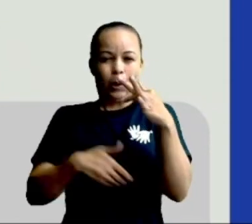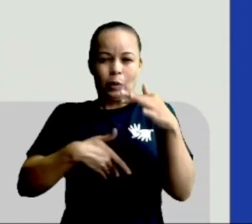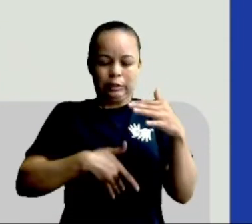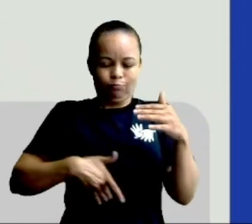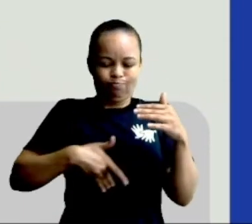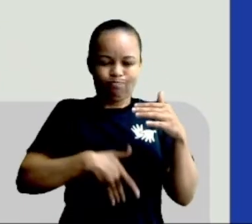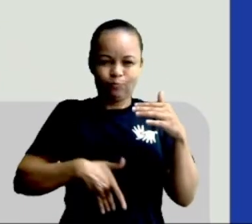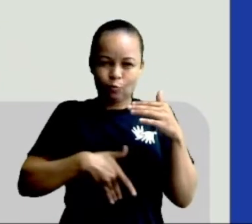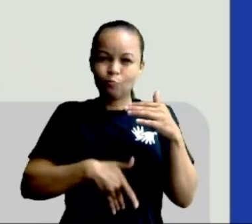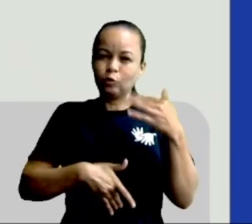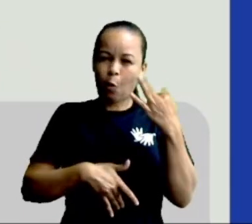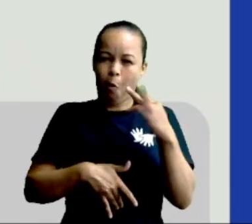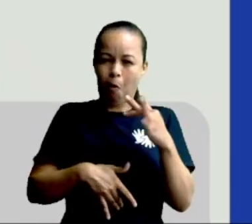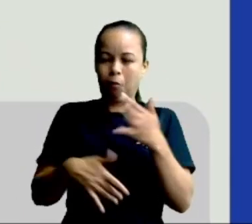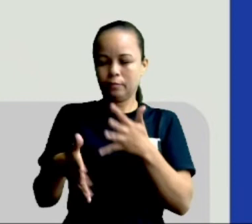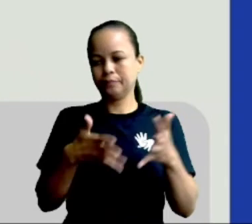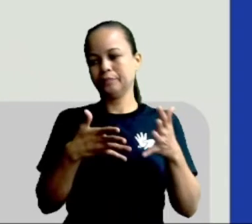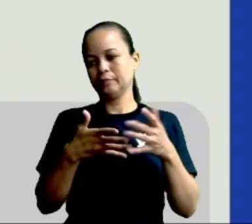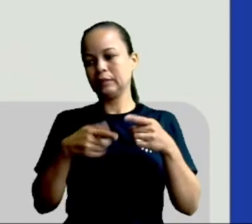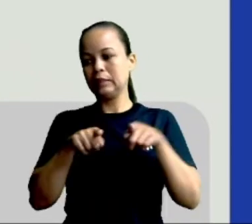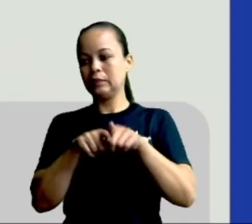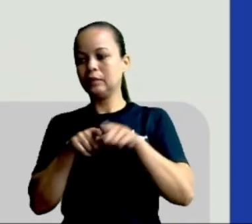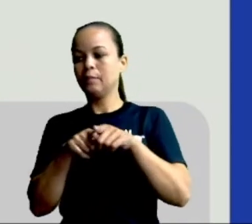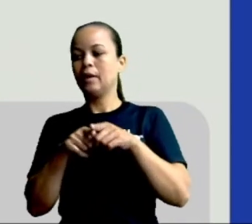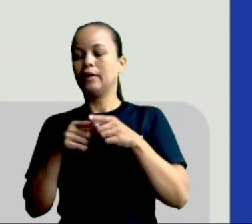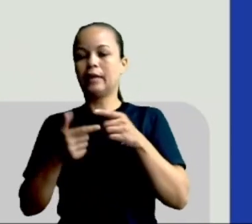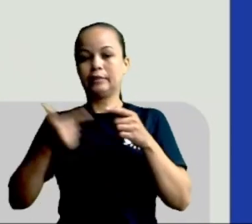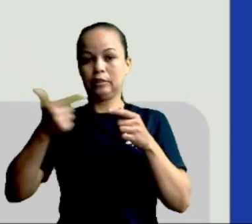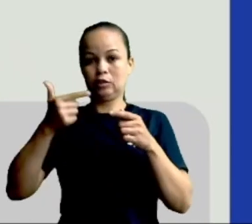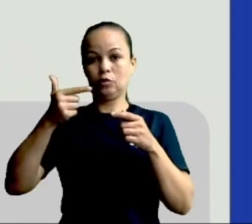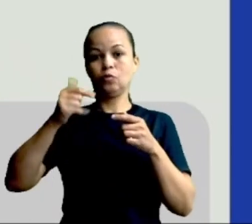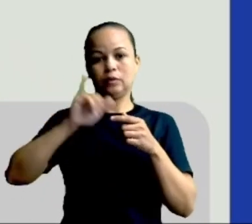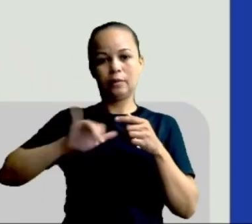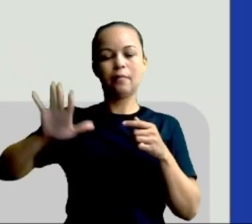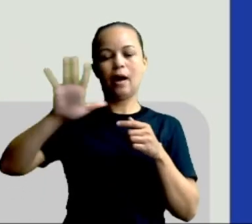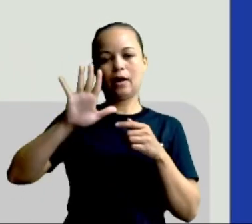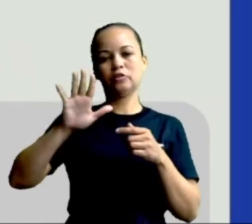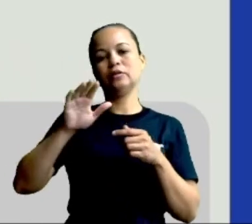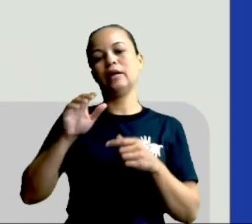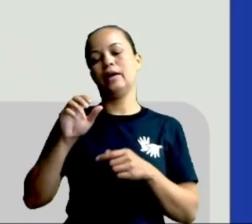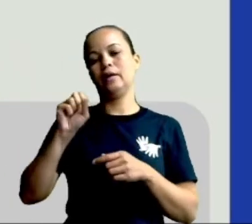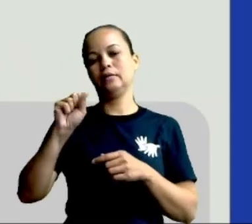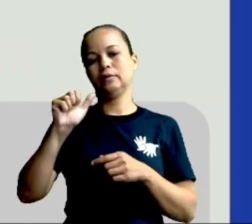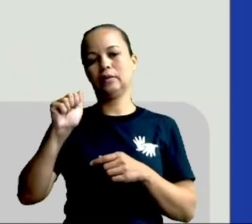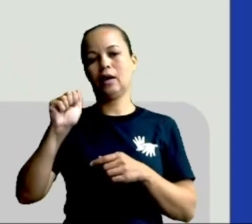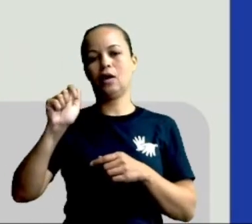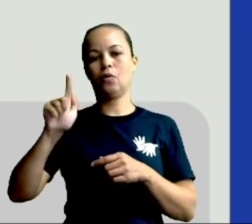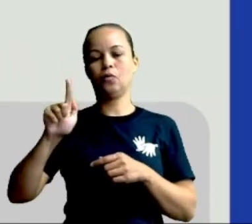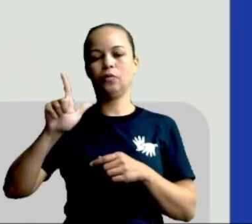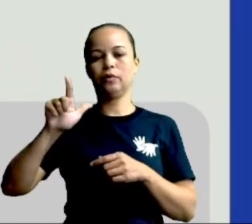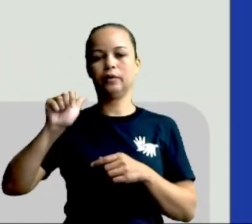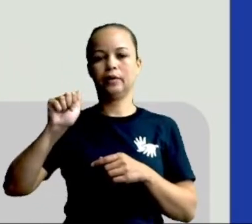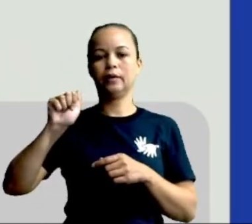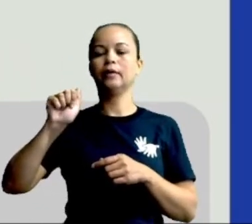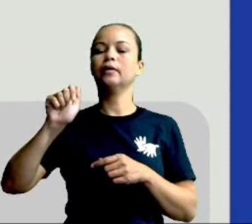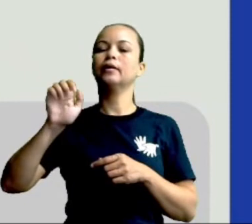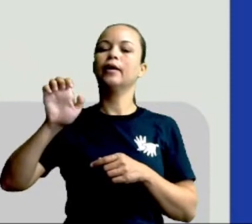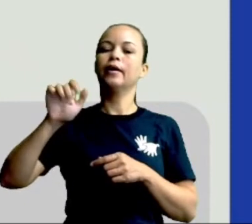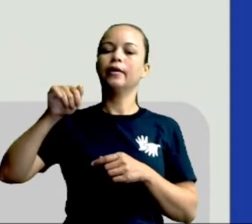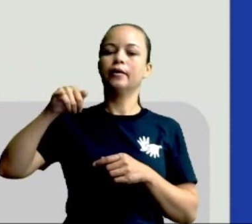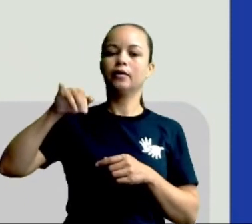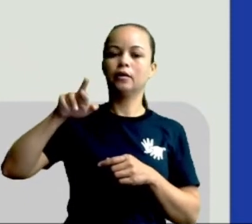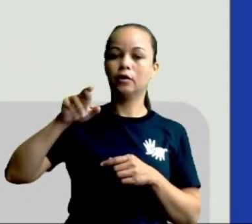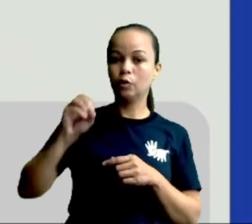9 centímetros. O salgueiro, na segunda foto aí, que pode chegar a 25 metros de altura, ele é